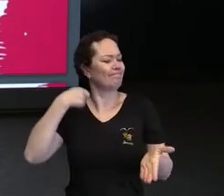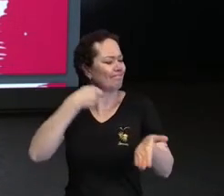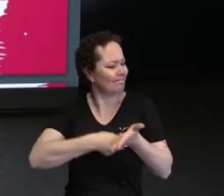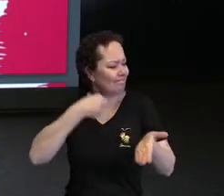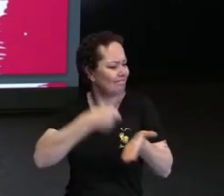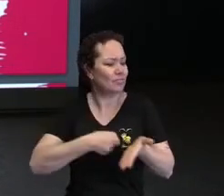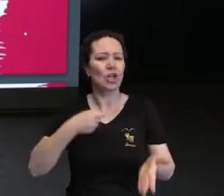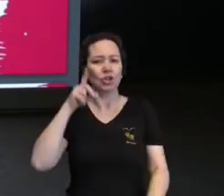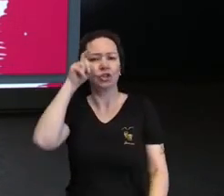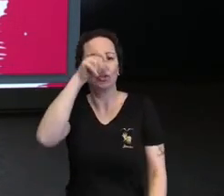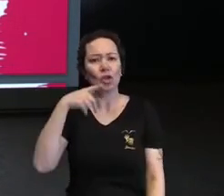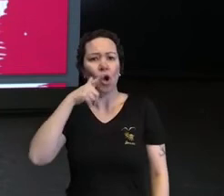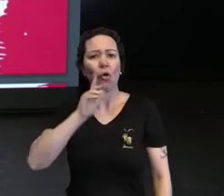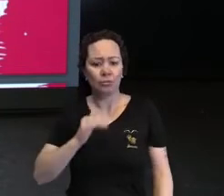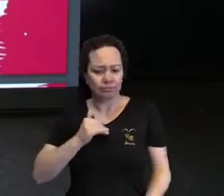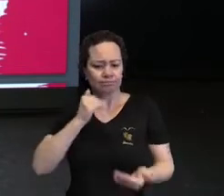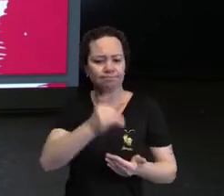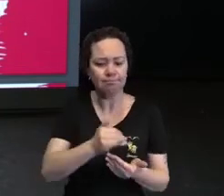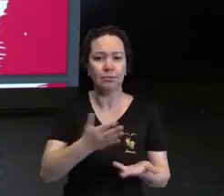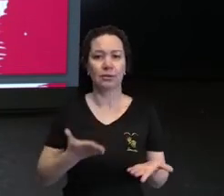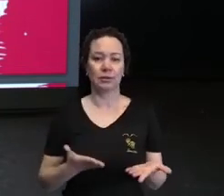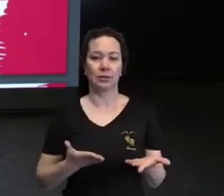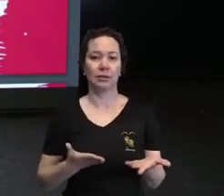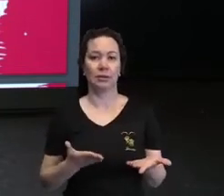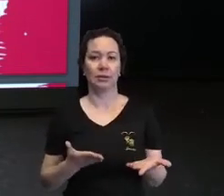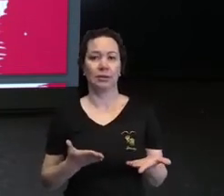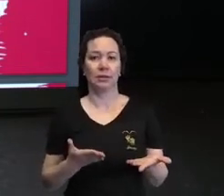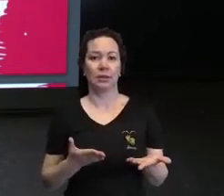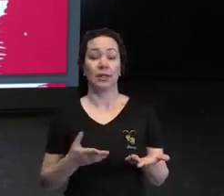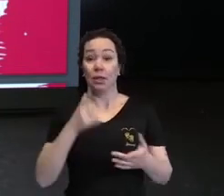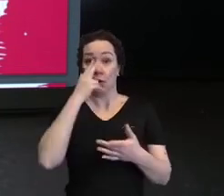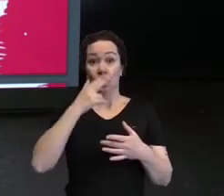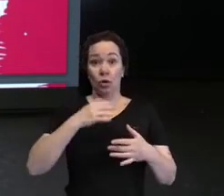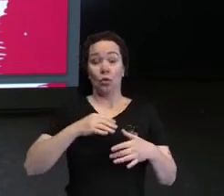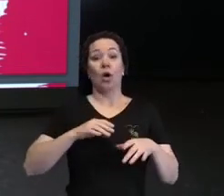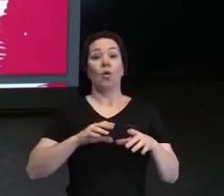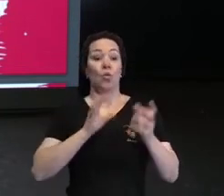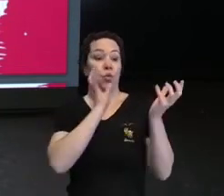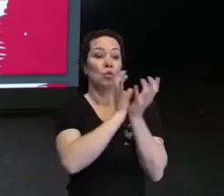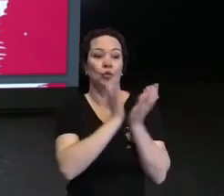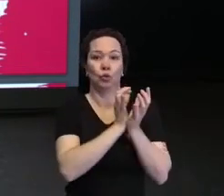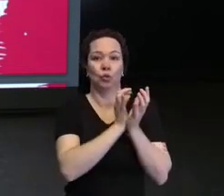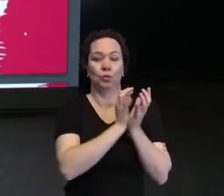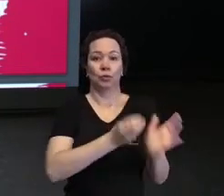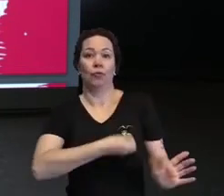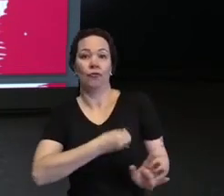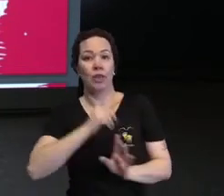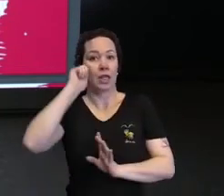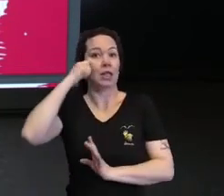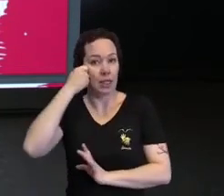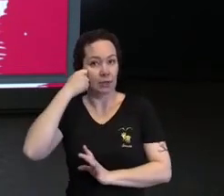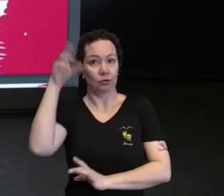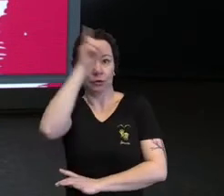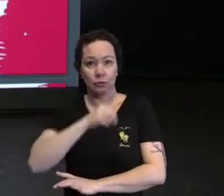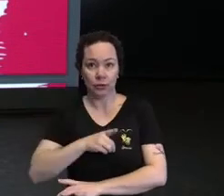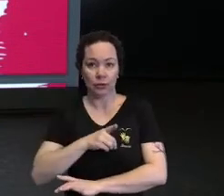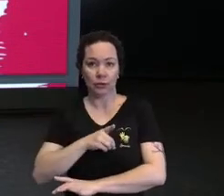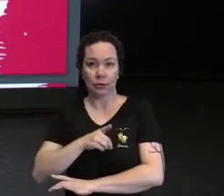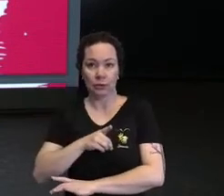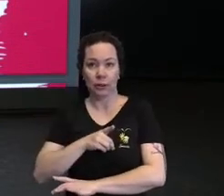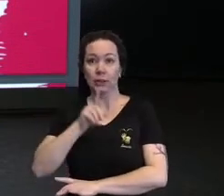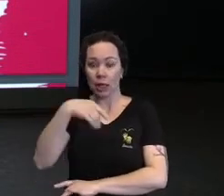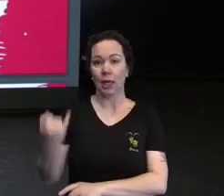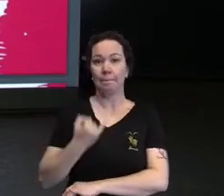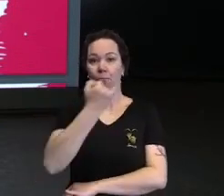com muito custo e aí como O Manifesto do vidro as negras com deficiência conta e eu gosto de trazer esse